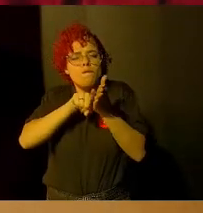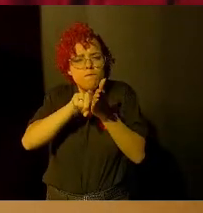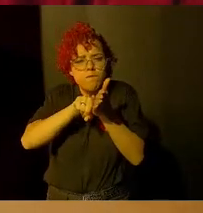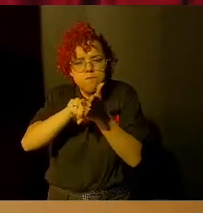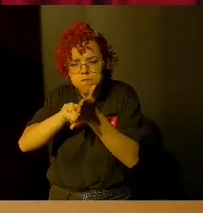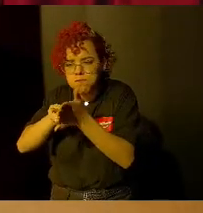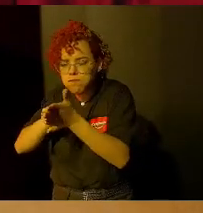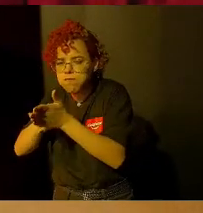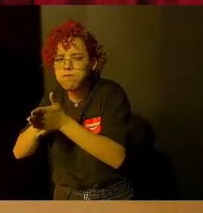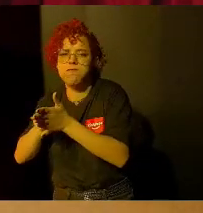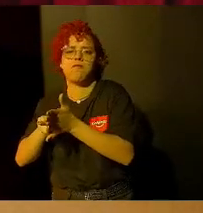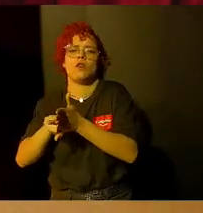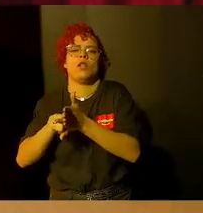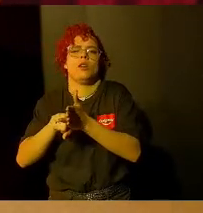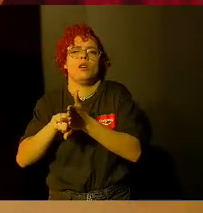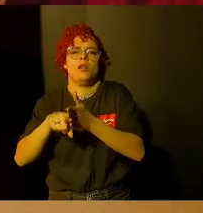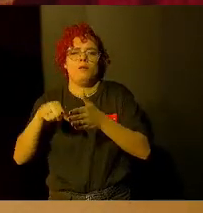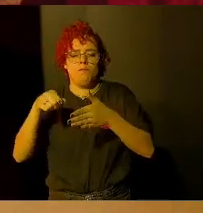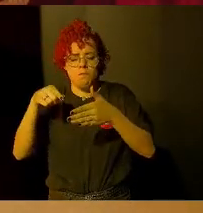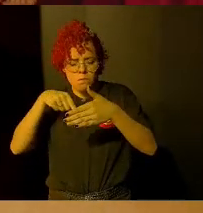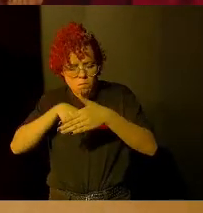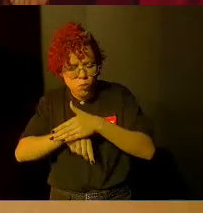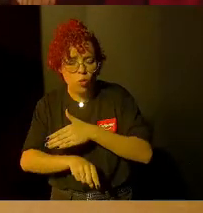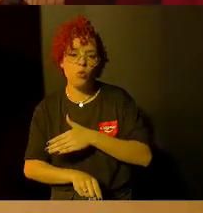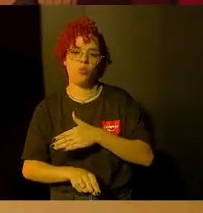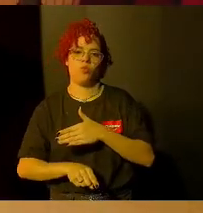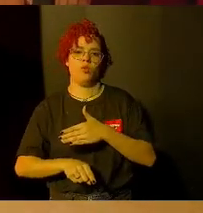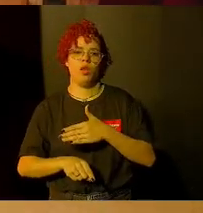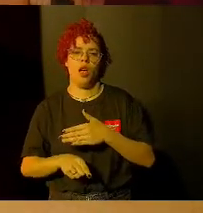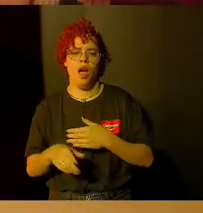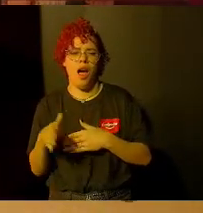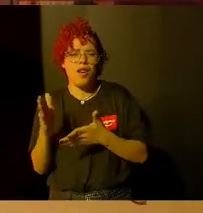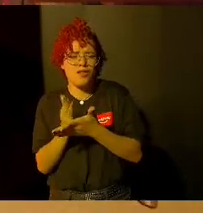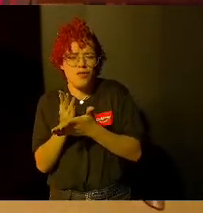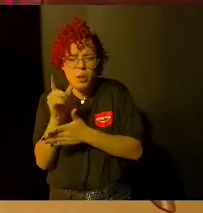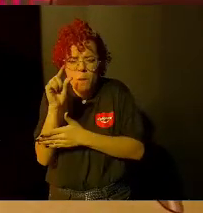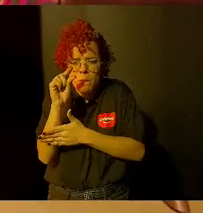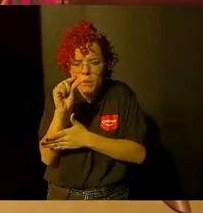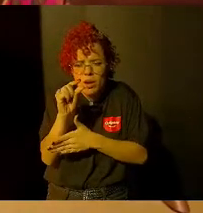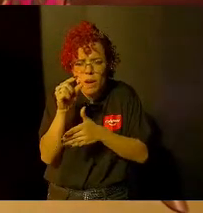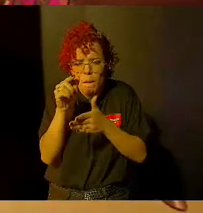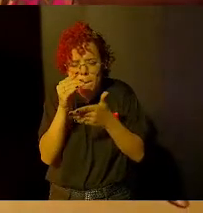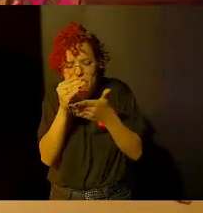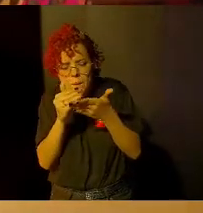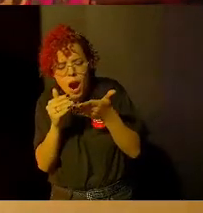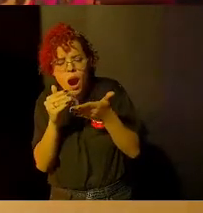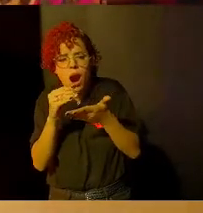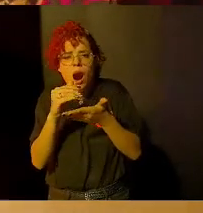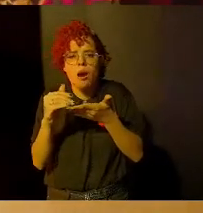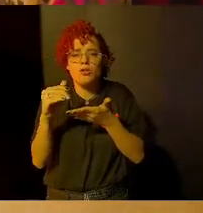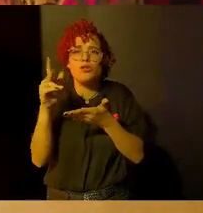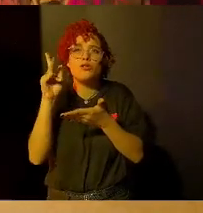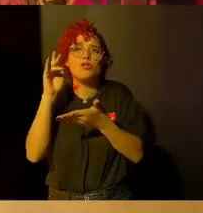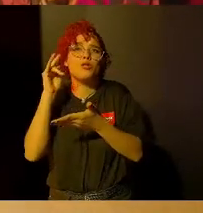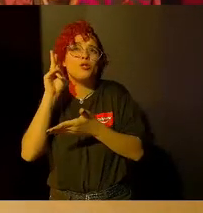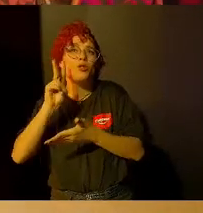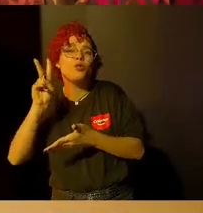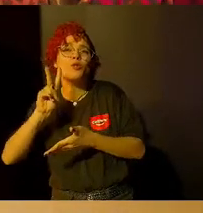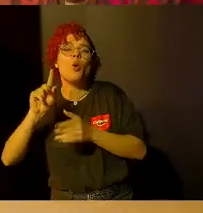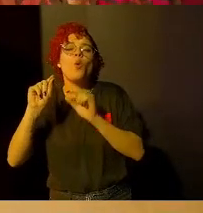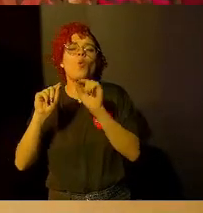desses vestígios que às vezes são pequenos né são fragmentos assim de histórias